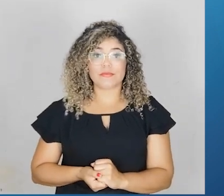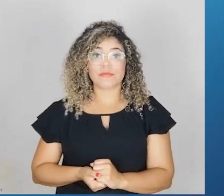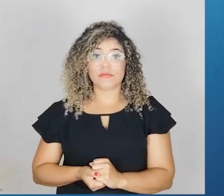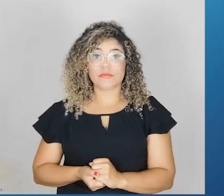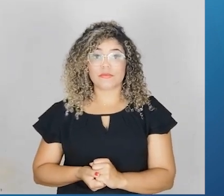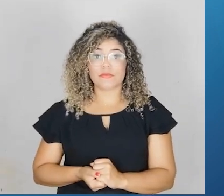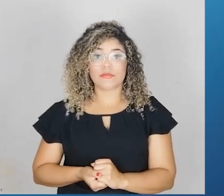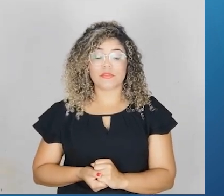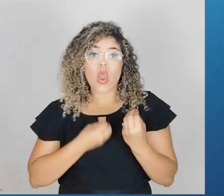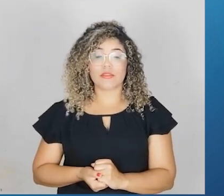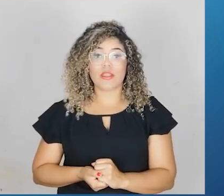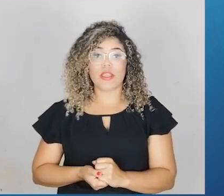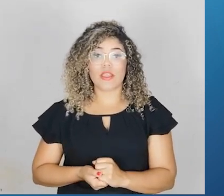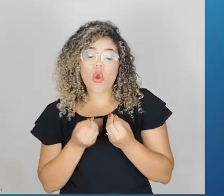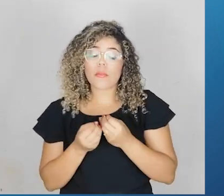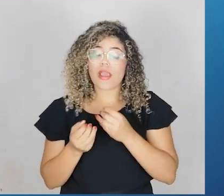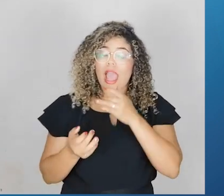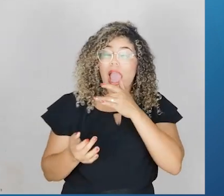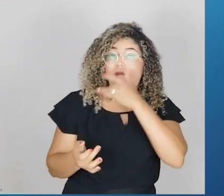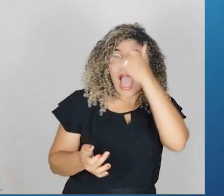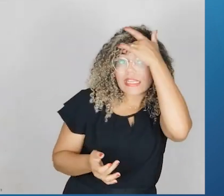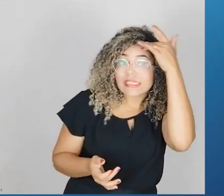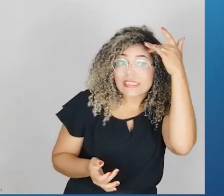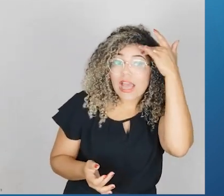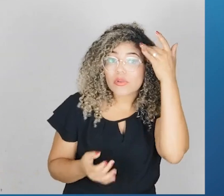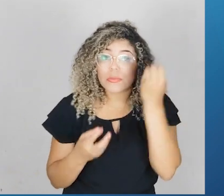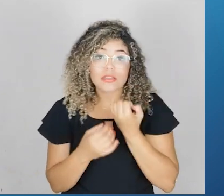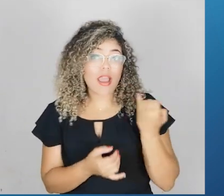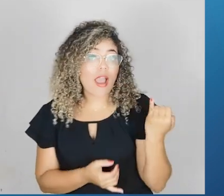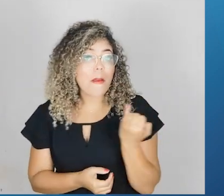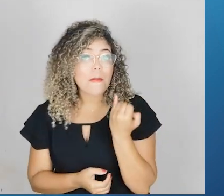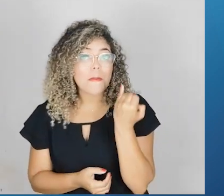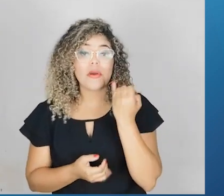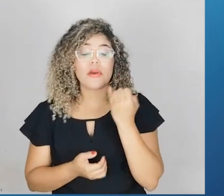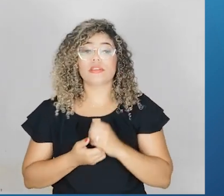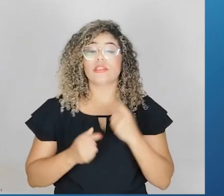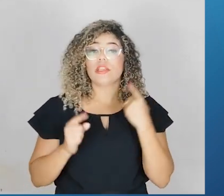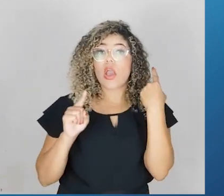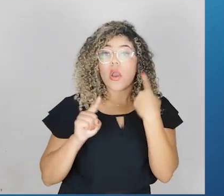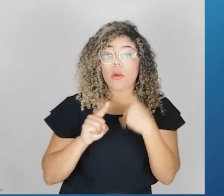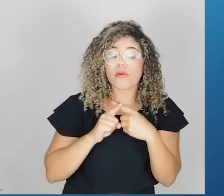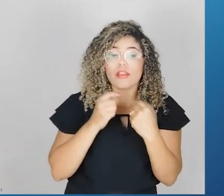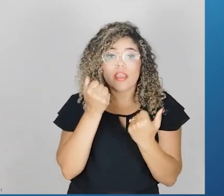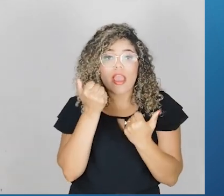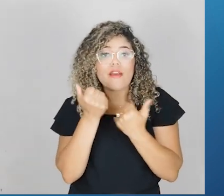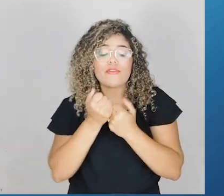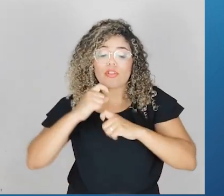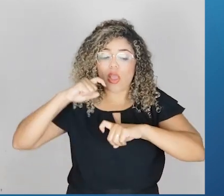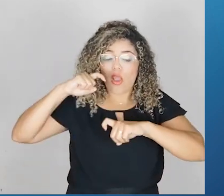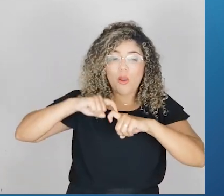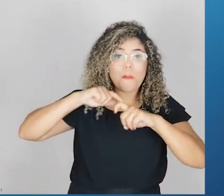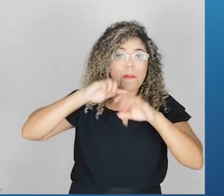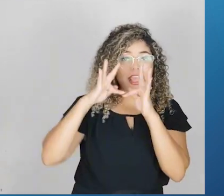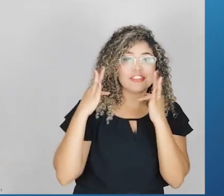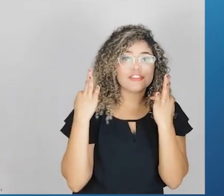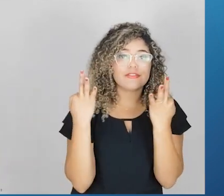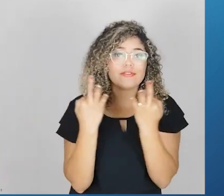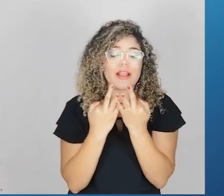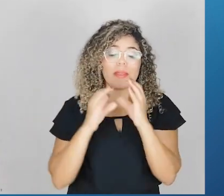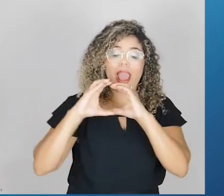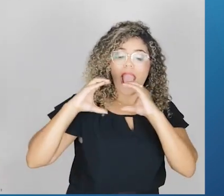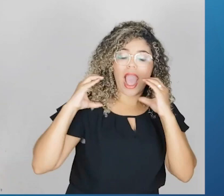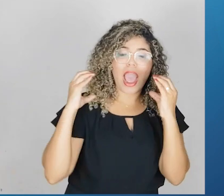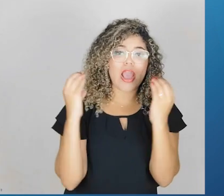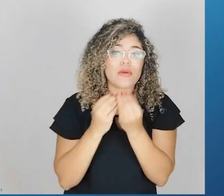A abordagem da saúde mental na atenção primária tem aspecto relevante, o que reforça o papel do médico de família e comunidade